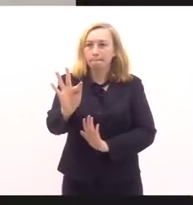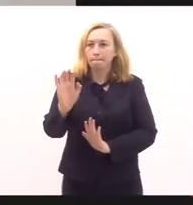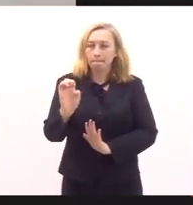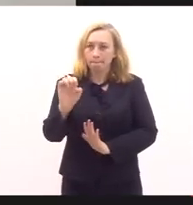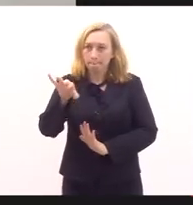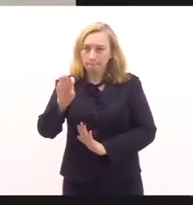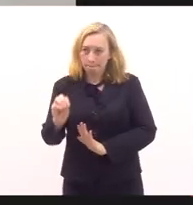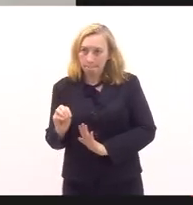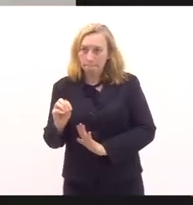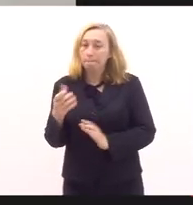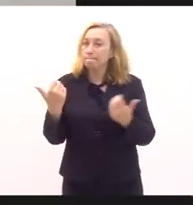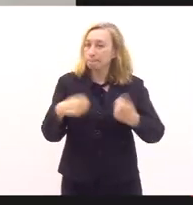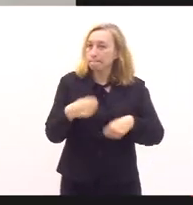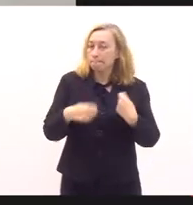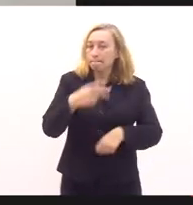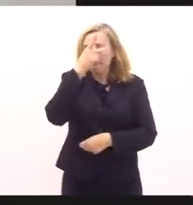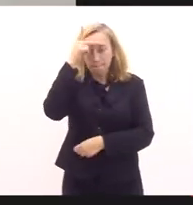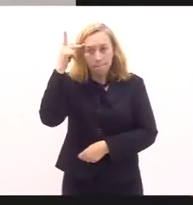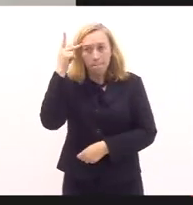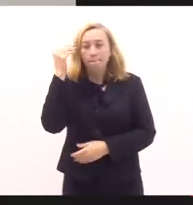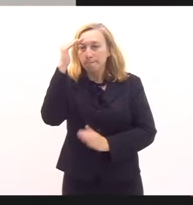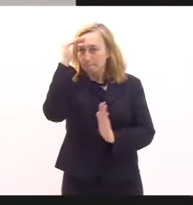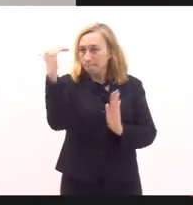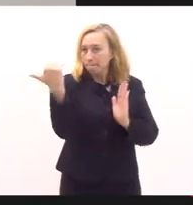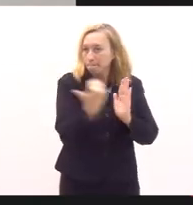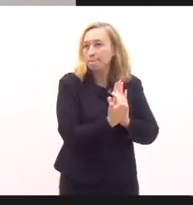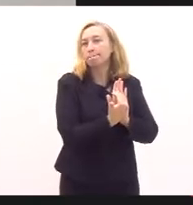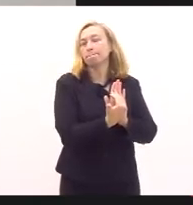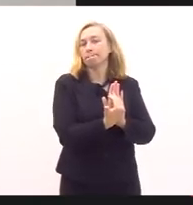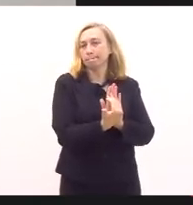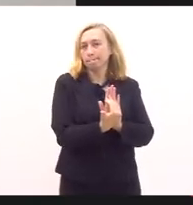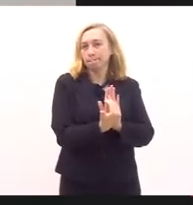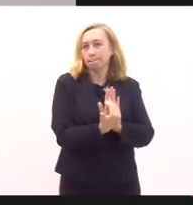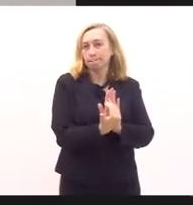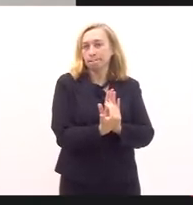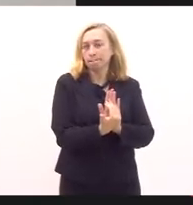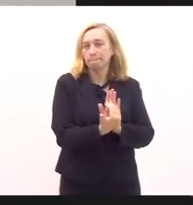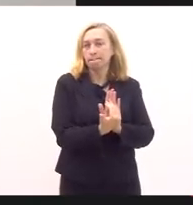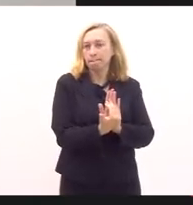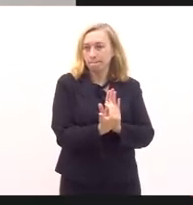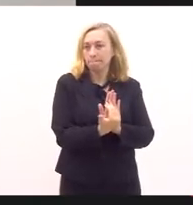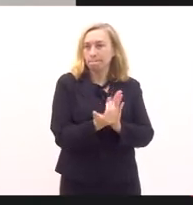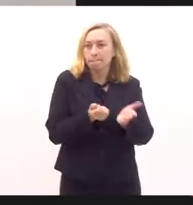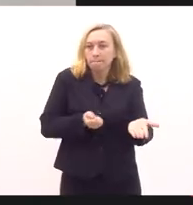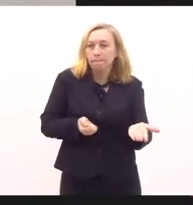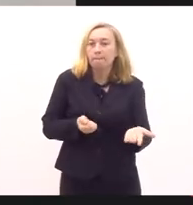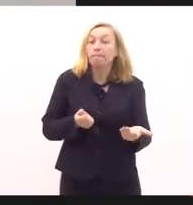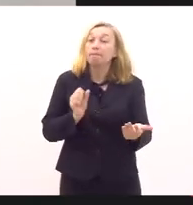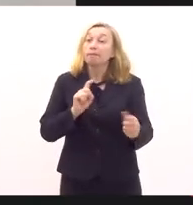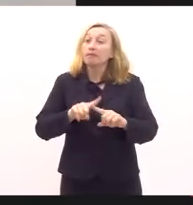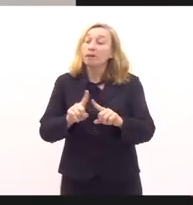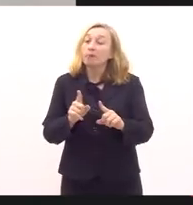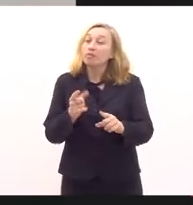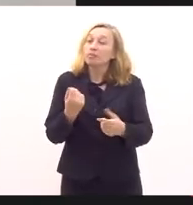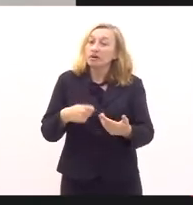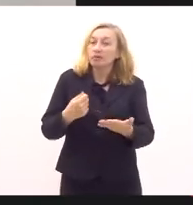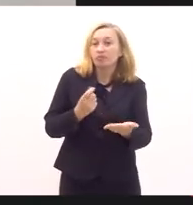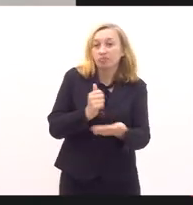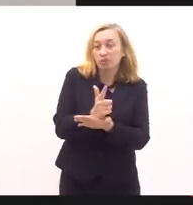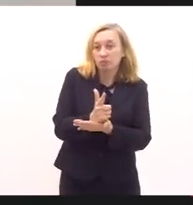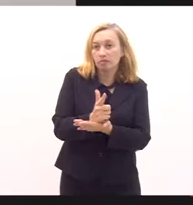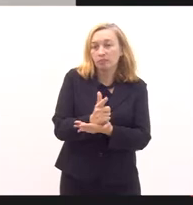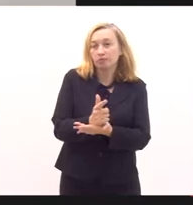é necessário que as pessoas comprem. E para as pessoas comprarem, as pessoas têm que ter dinheiro.